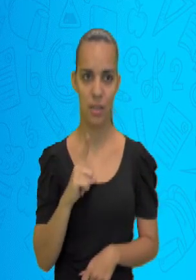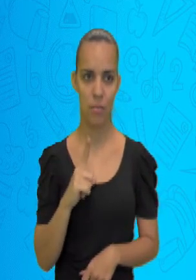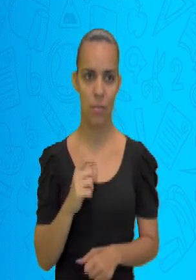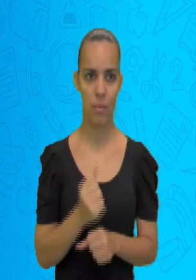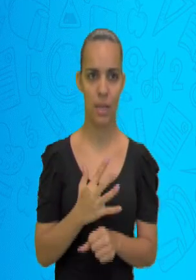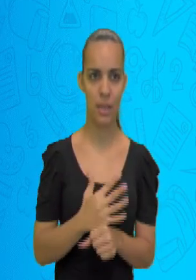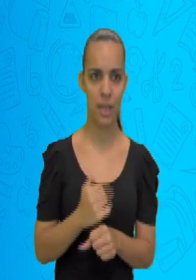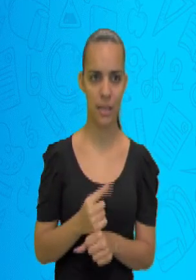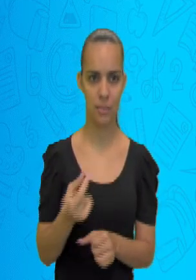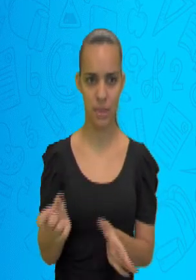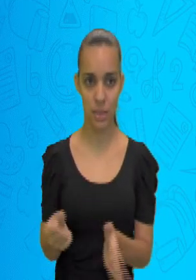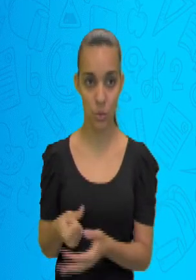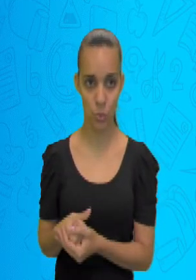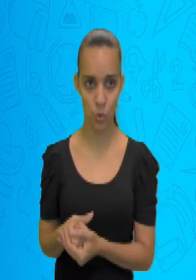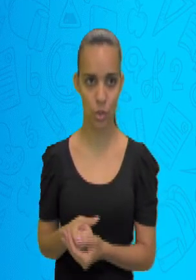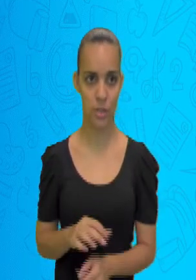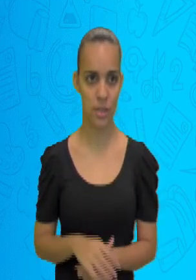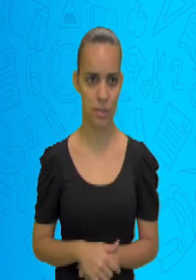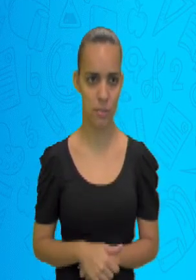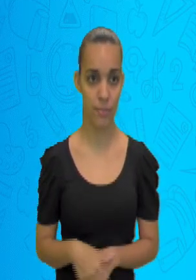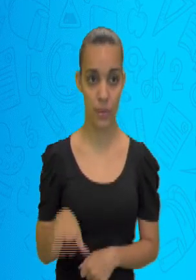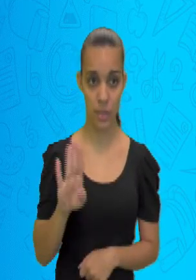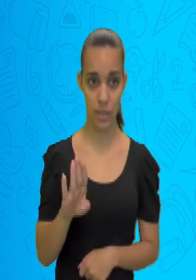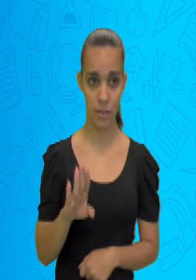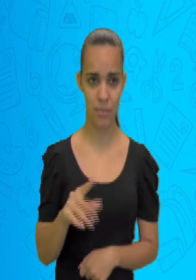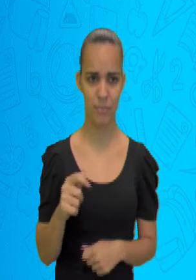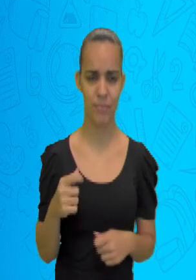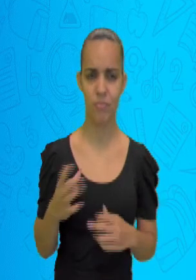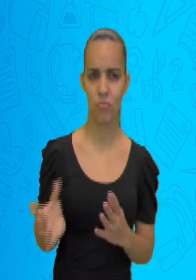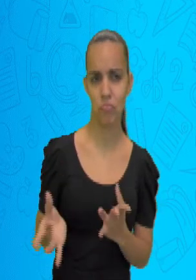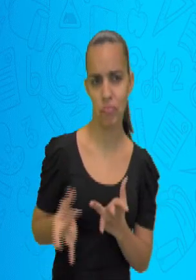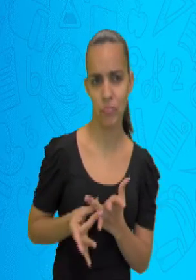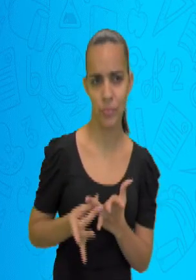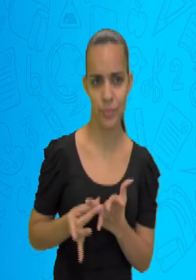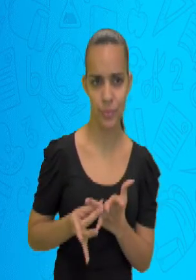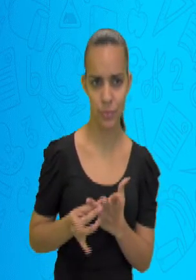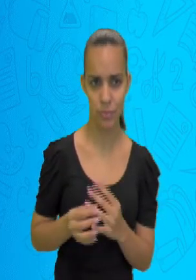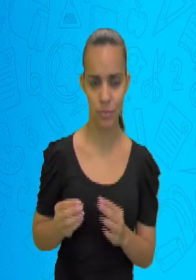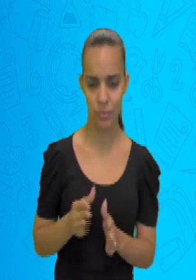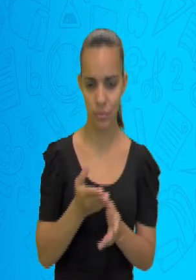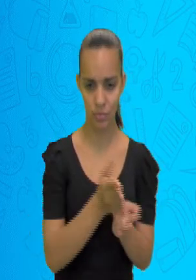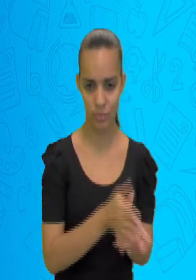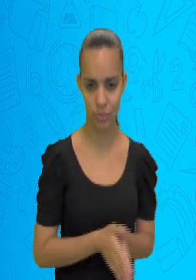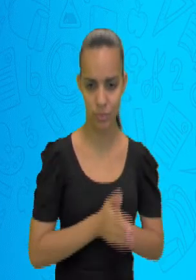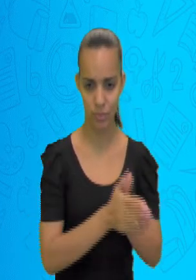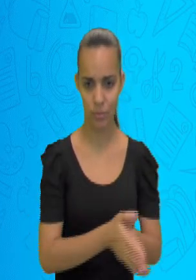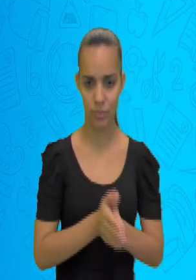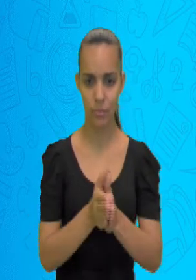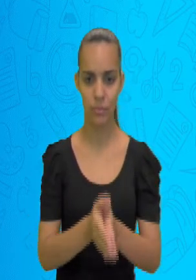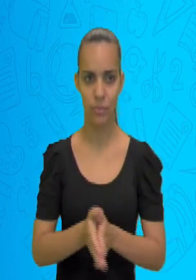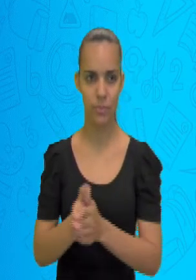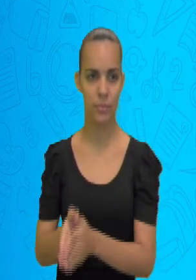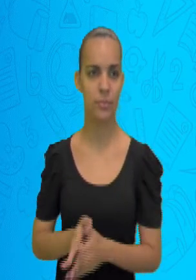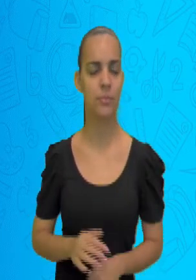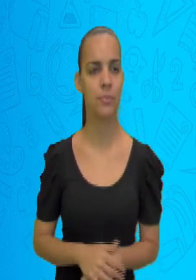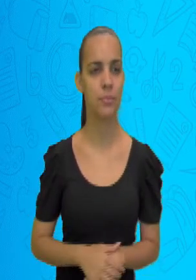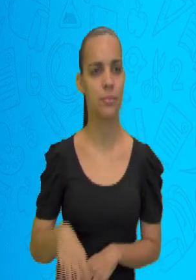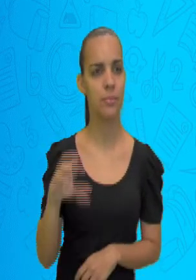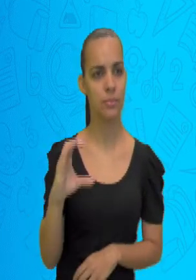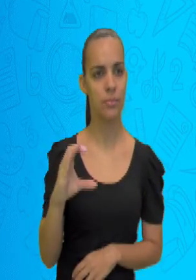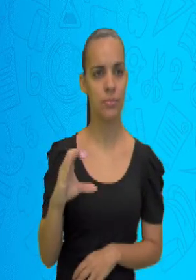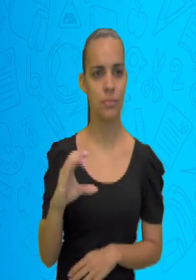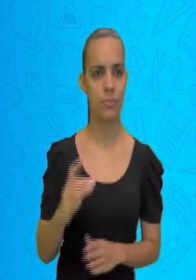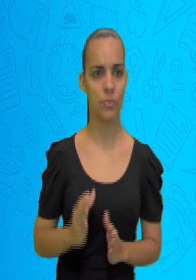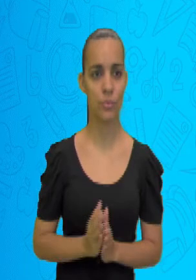ser escondida. Letra B, um anel para passar de mão em mão. Letra C,